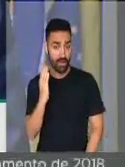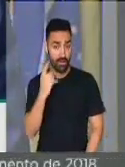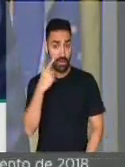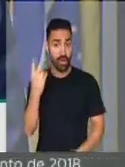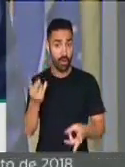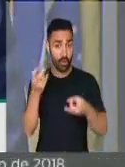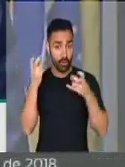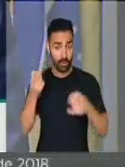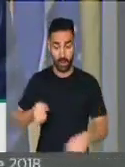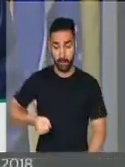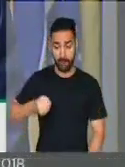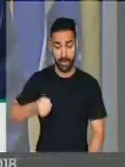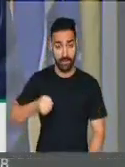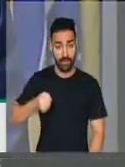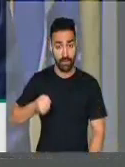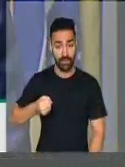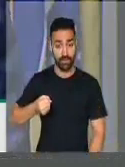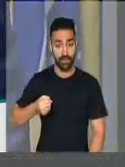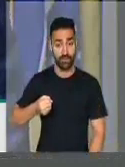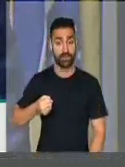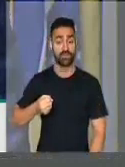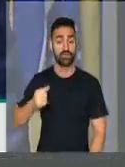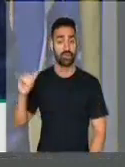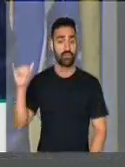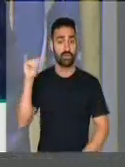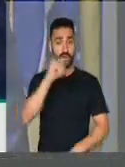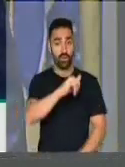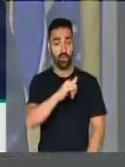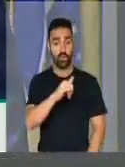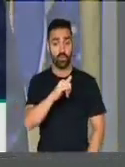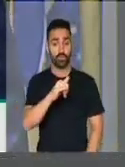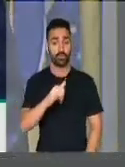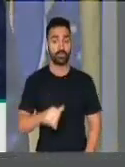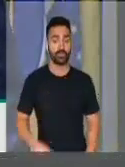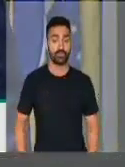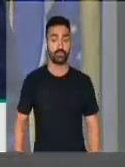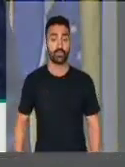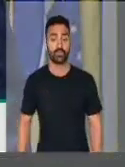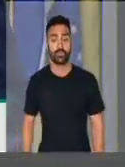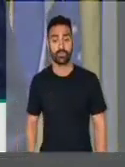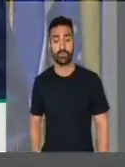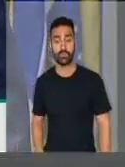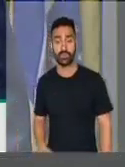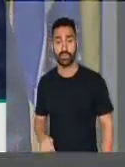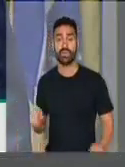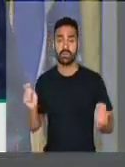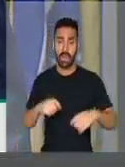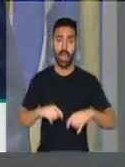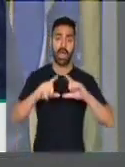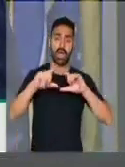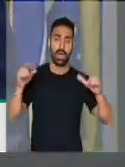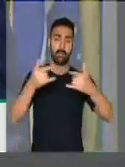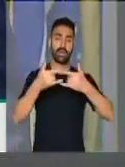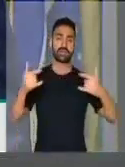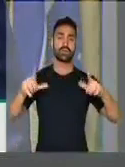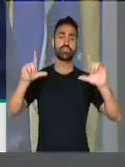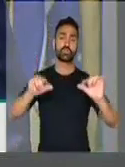de bagagem aos passageiros de avião, ela ia baixar, senhora